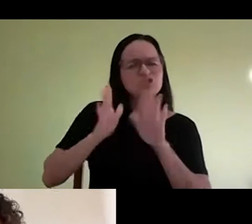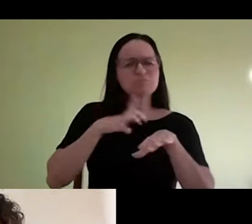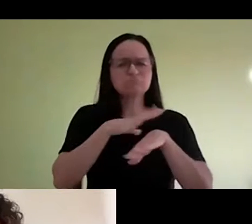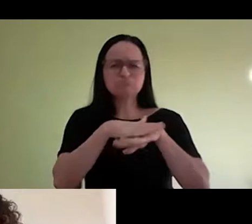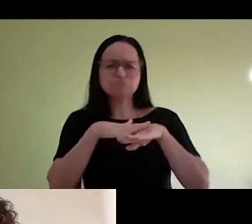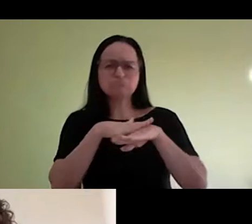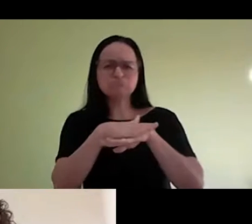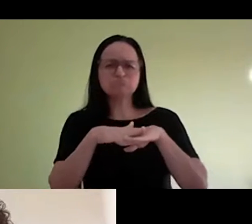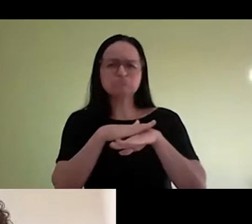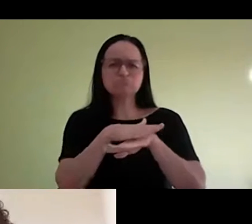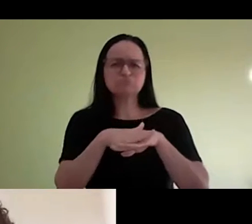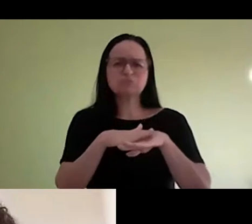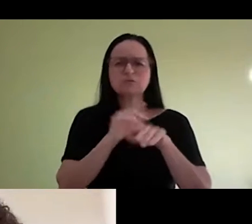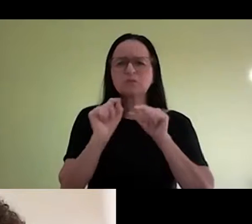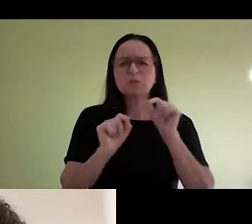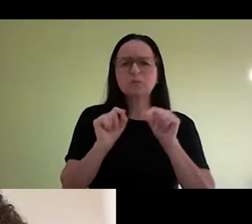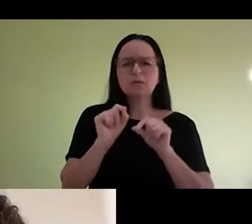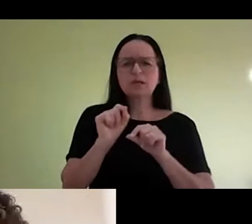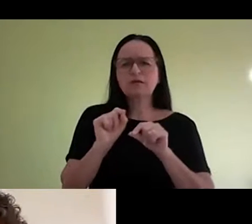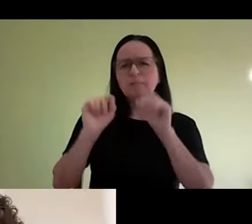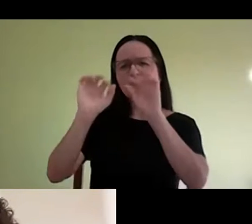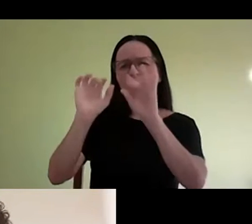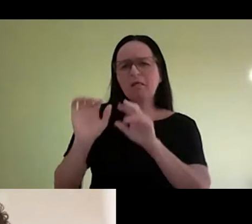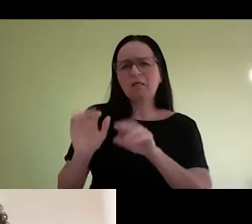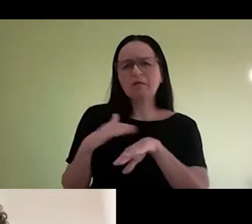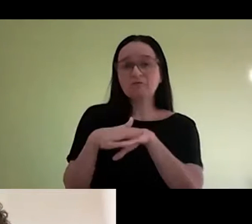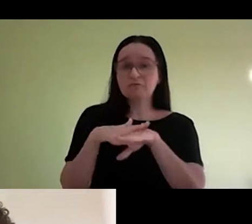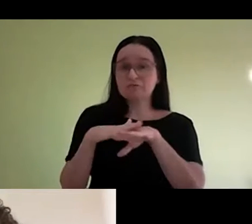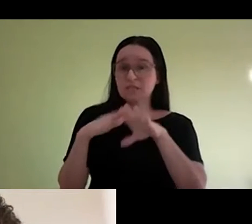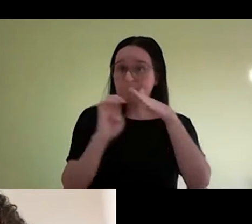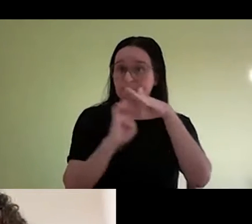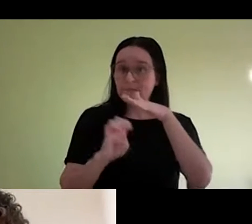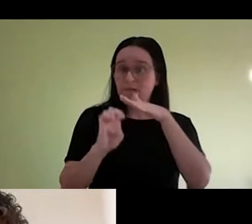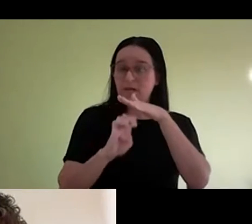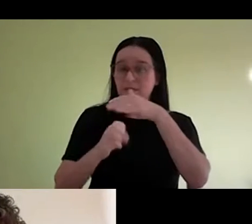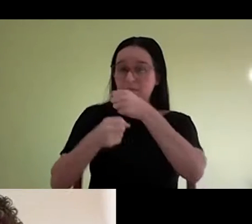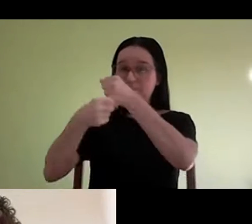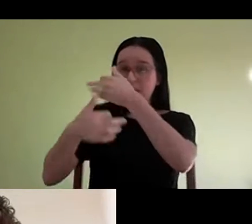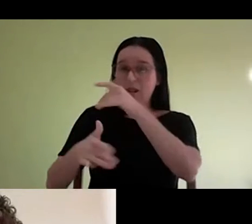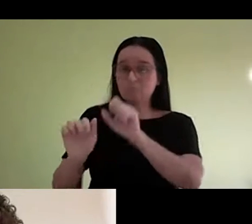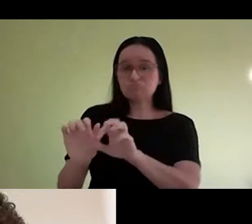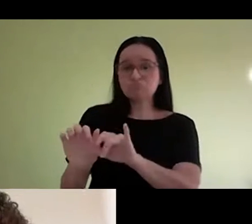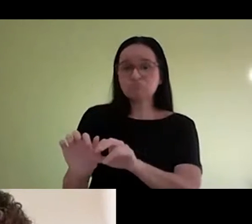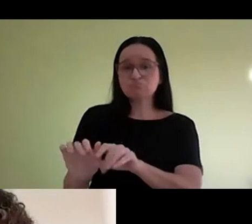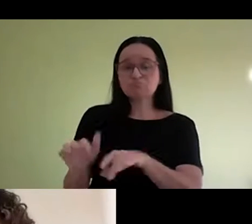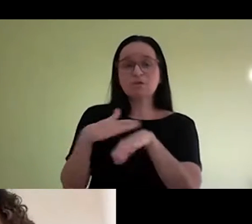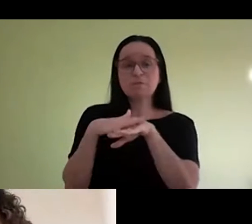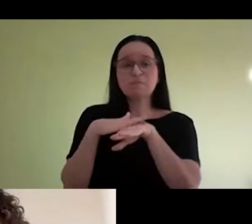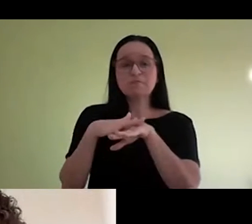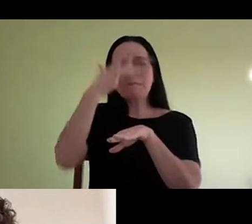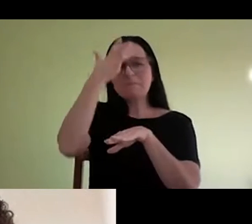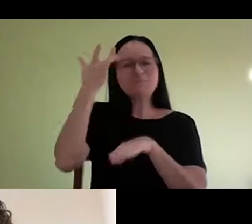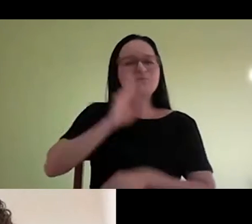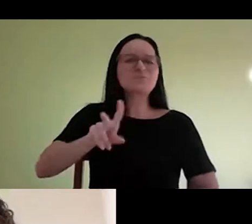um bot, né? Com um chat de alguma empresa. Vocês achando que estão conversando com uma pessoa, com um humano, mas, na verdade, vocês estão